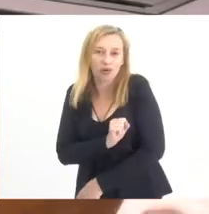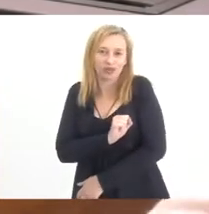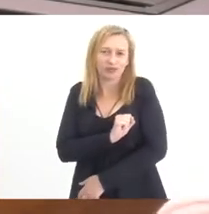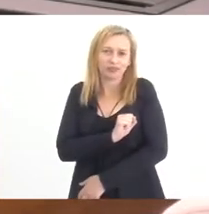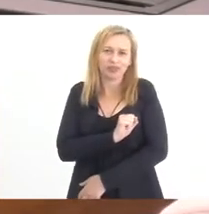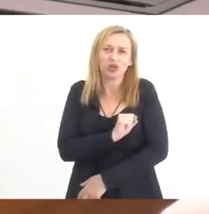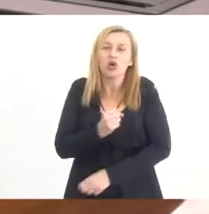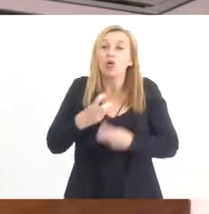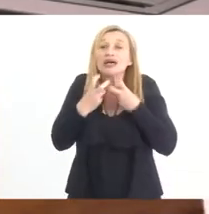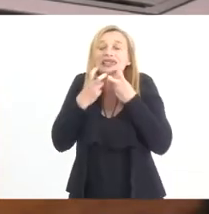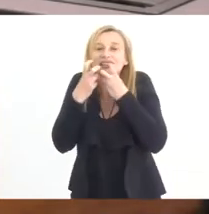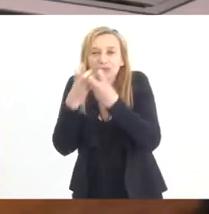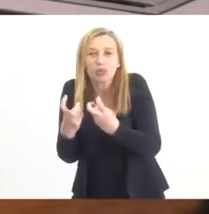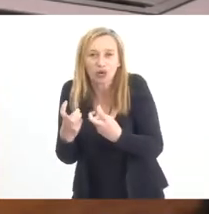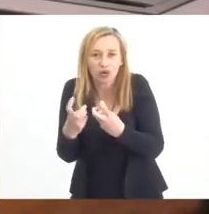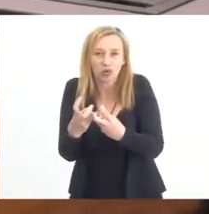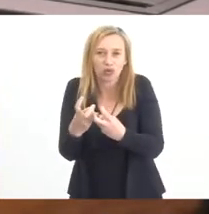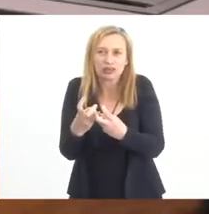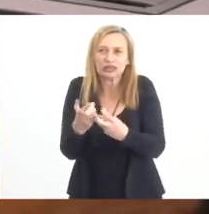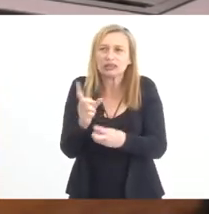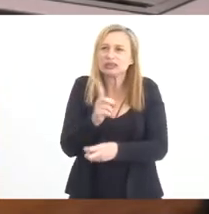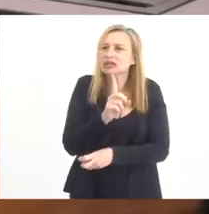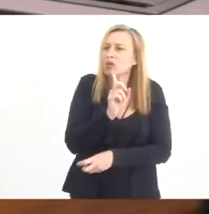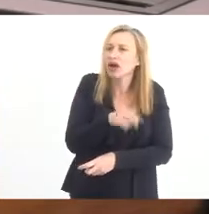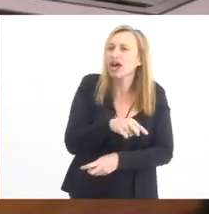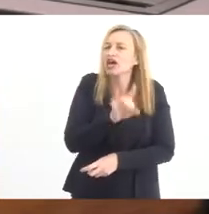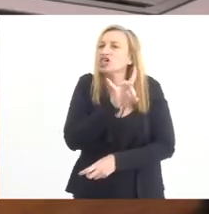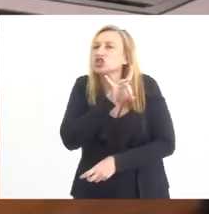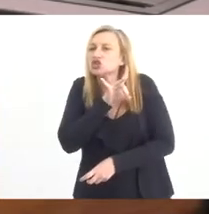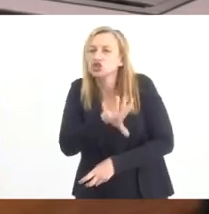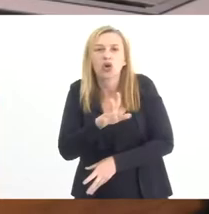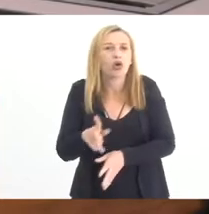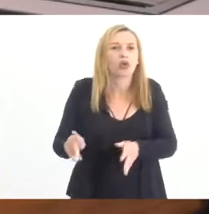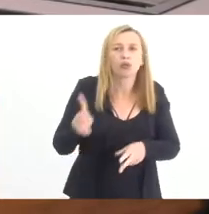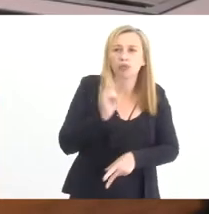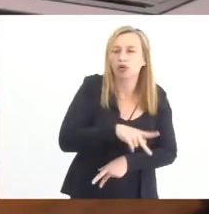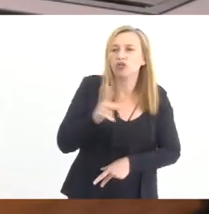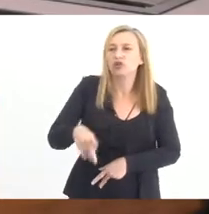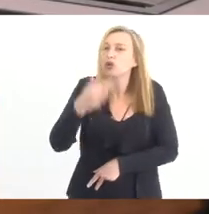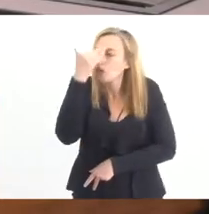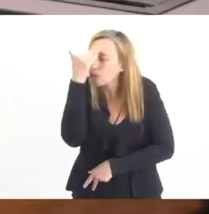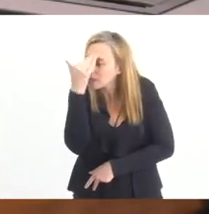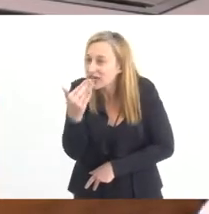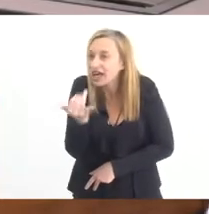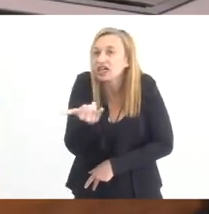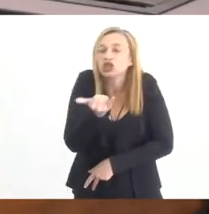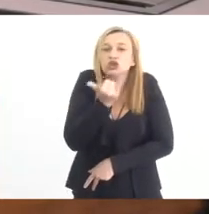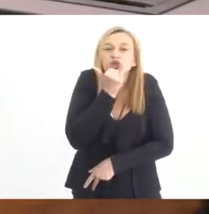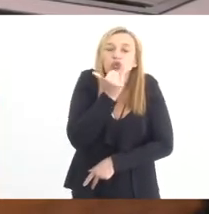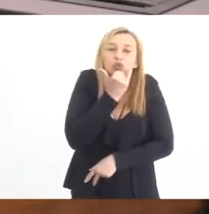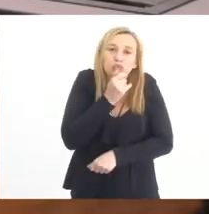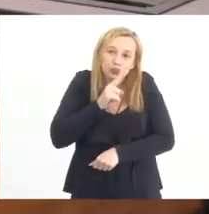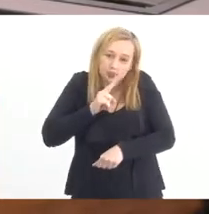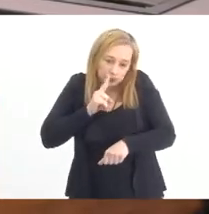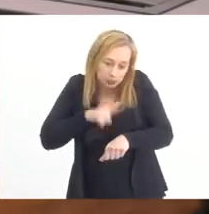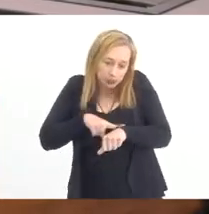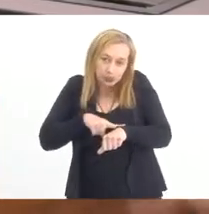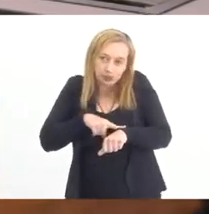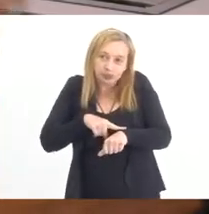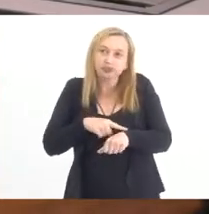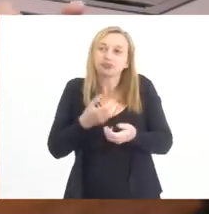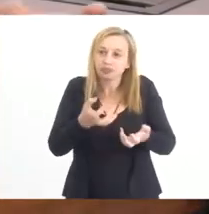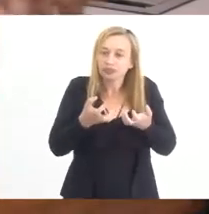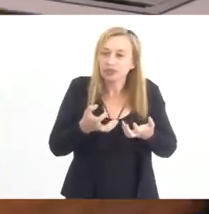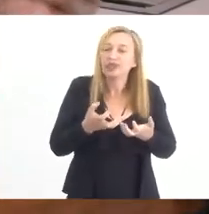O clamor. Não é concluindo, só dos Cássio, professores. Por favor. Muito obrigada, desculpe o meu tempo, entendeu? E eu